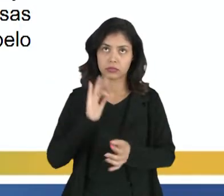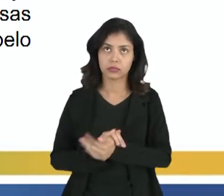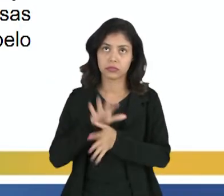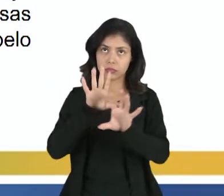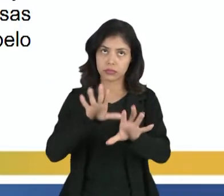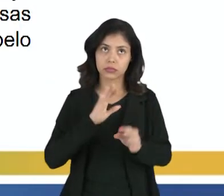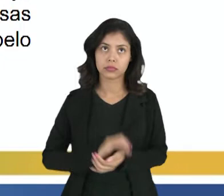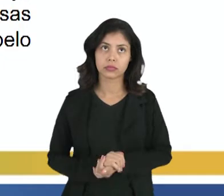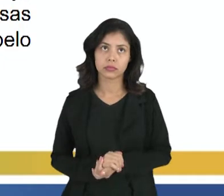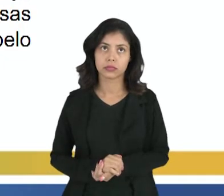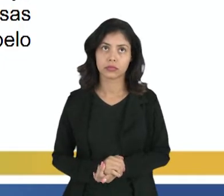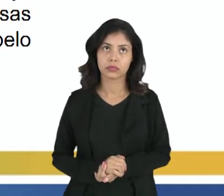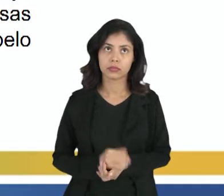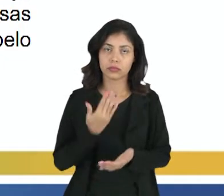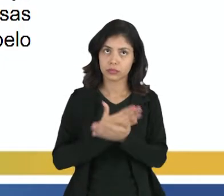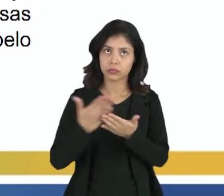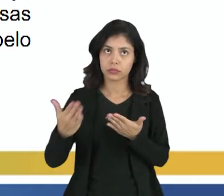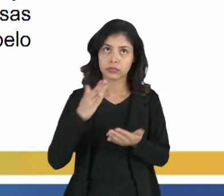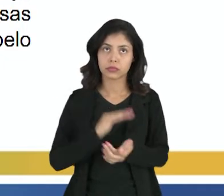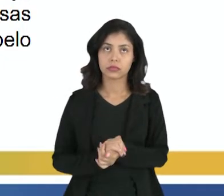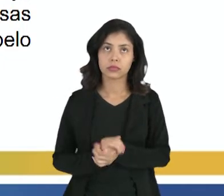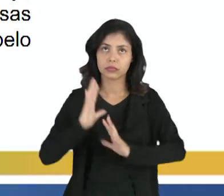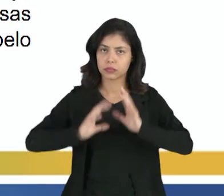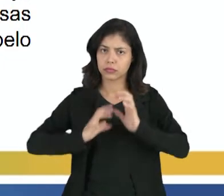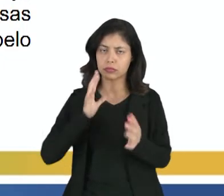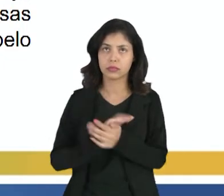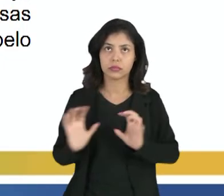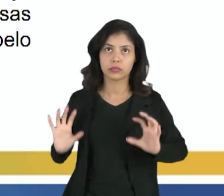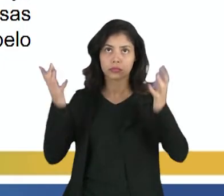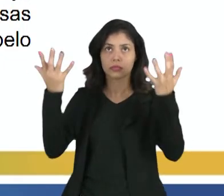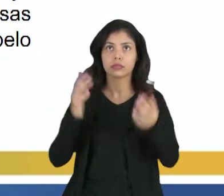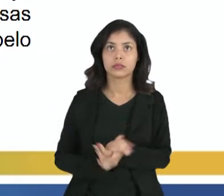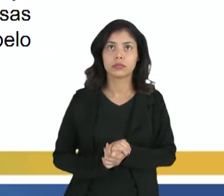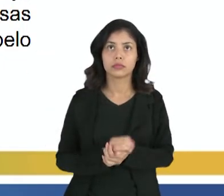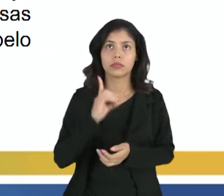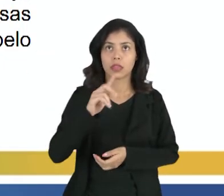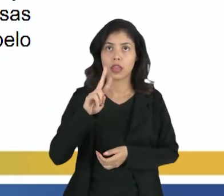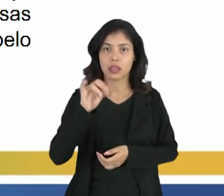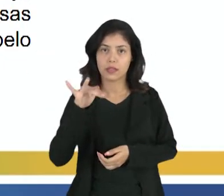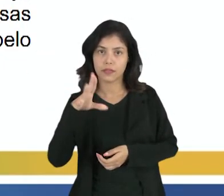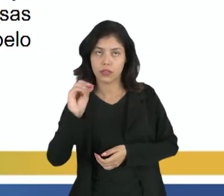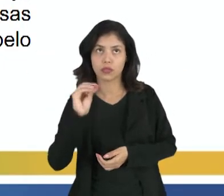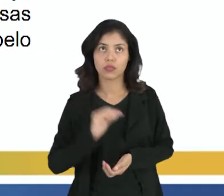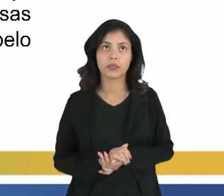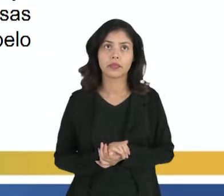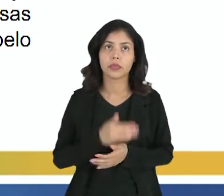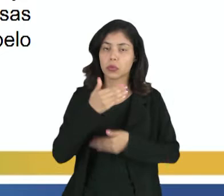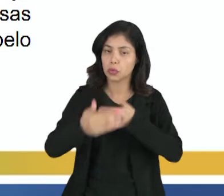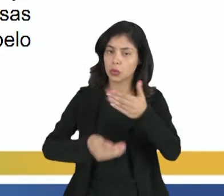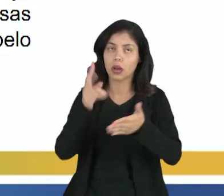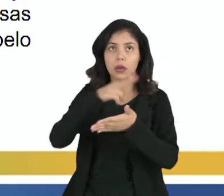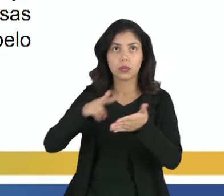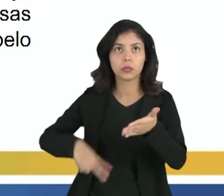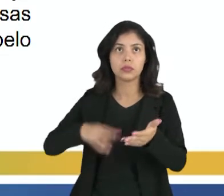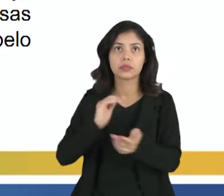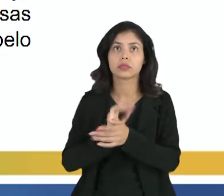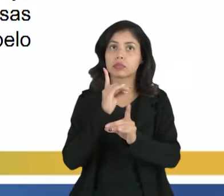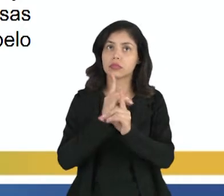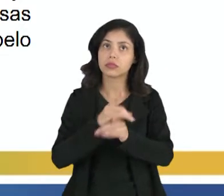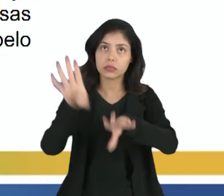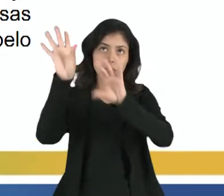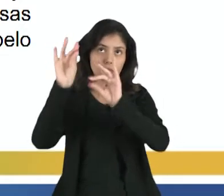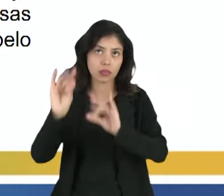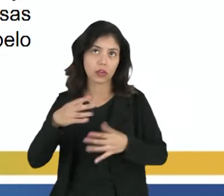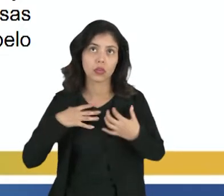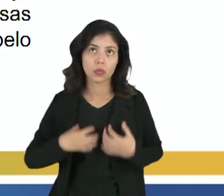da seguinte forma: situação inicial, conflito, clímax e desfecho. Durante sua leitura, identifique cada